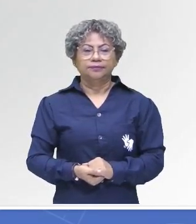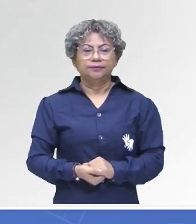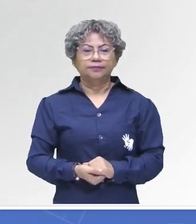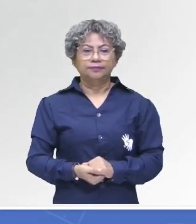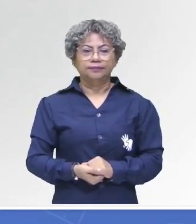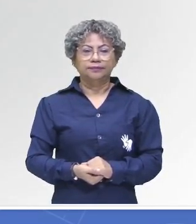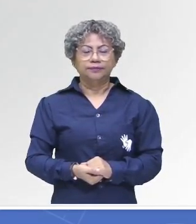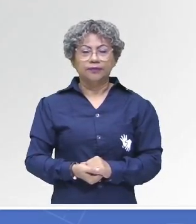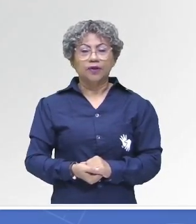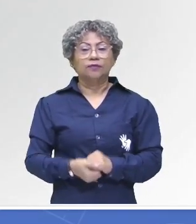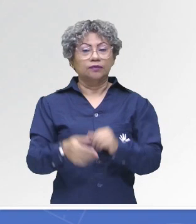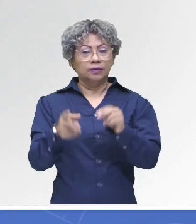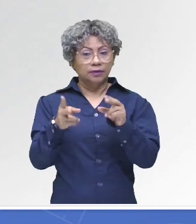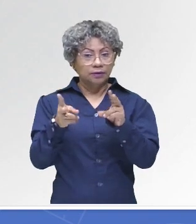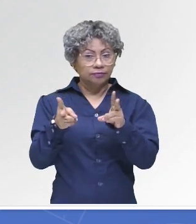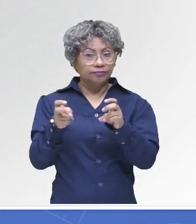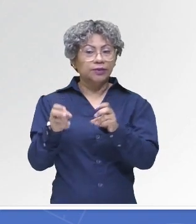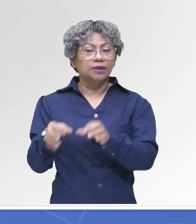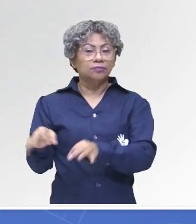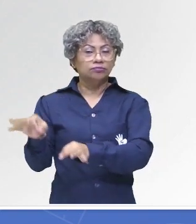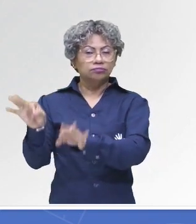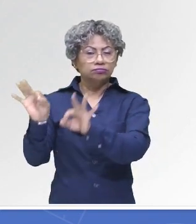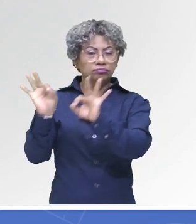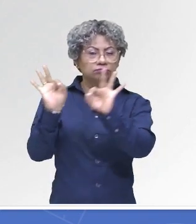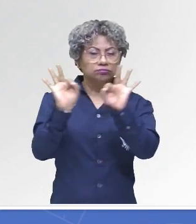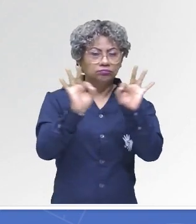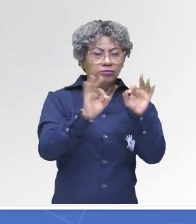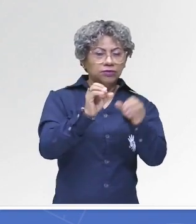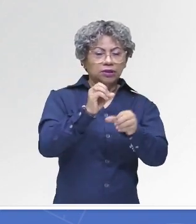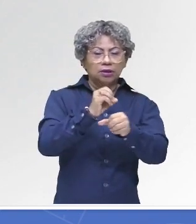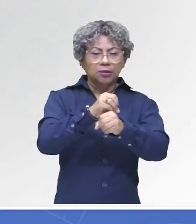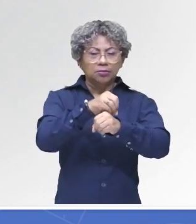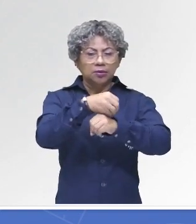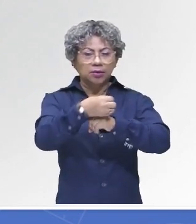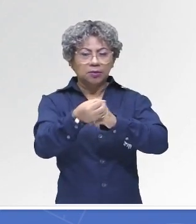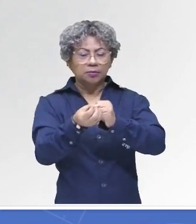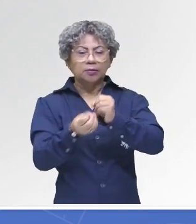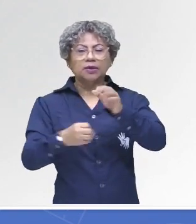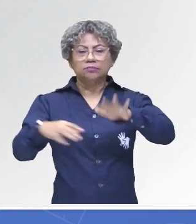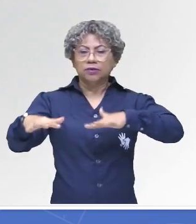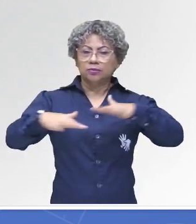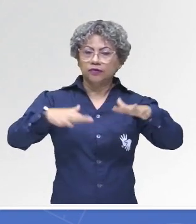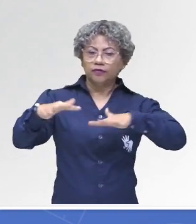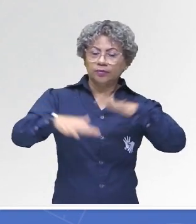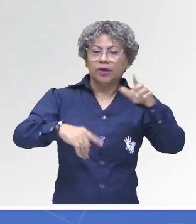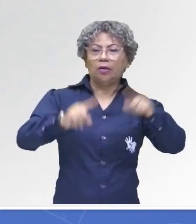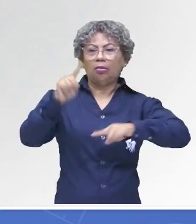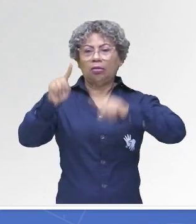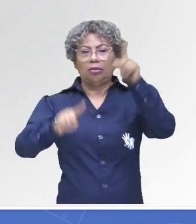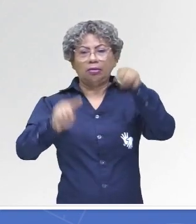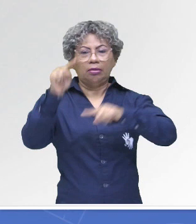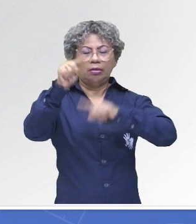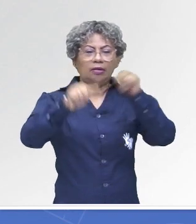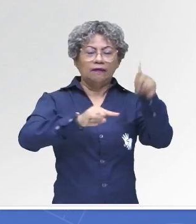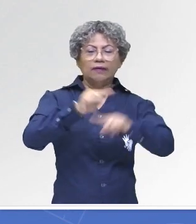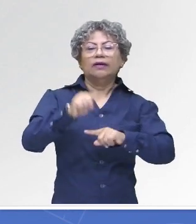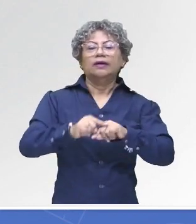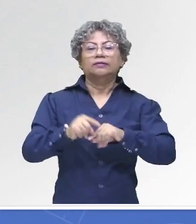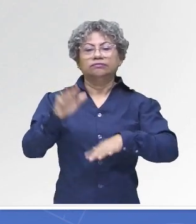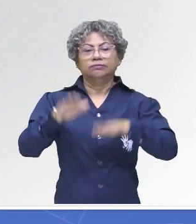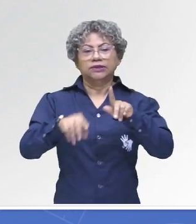Bom, você está vendo aí, olha, as moléculas estão se movimentando lentamente. Conforme a temperatura